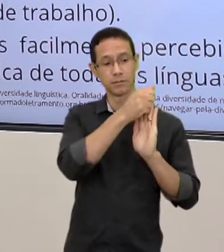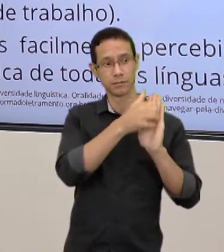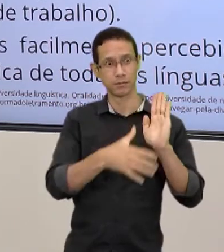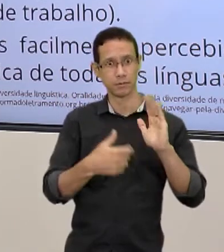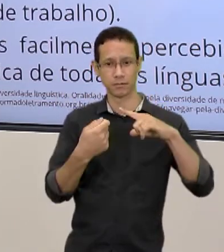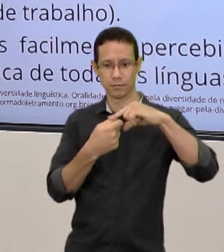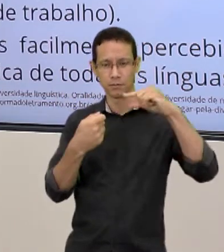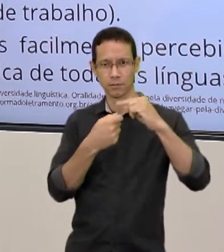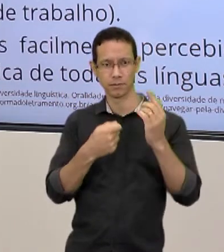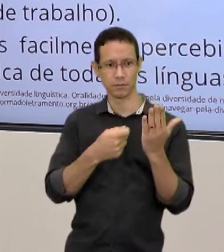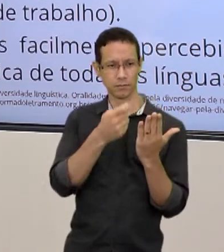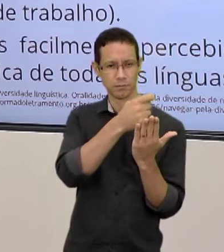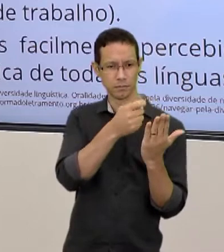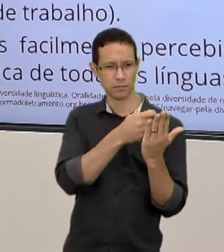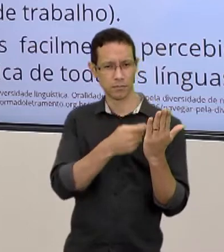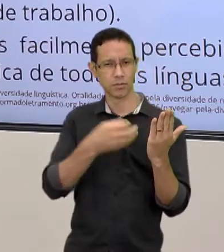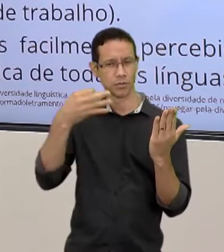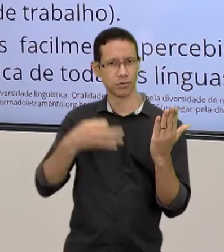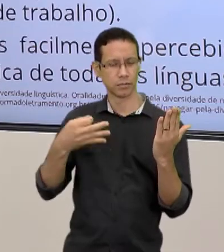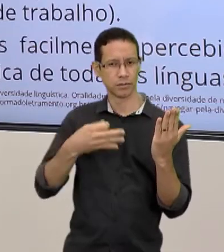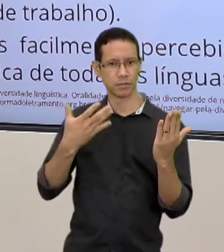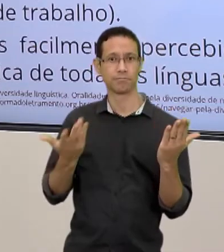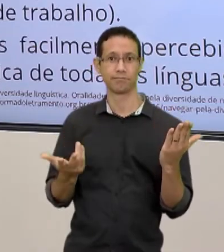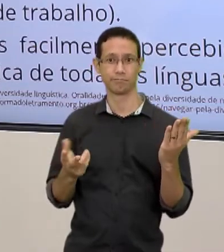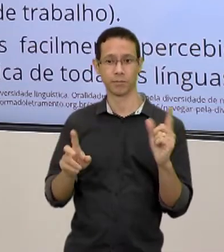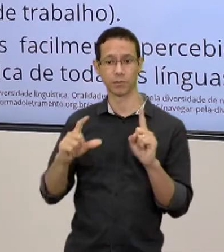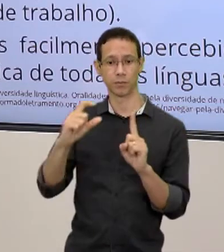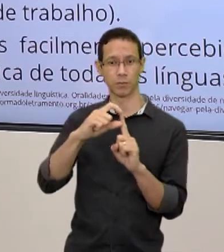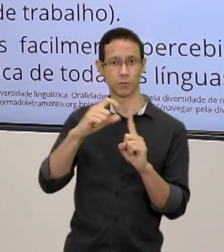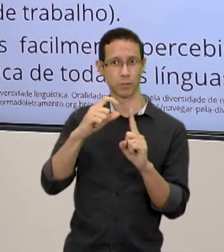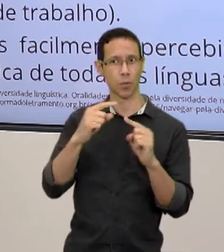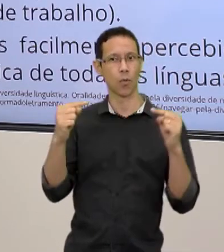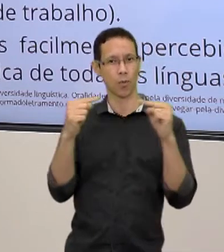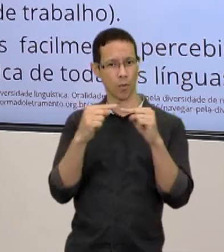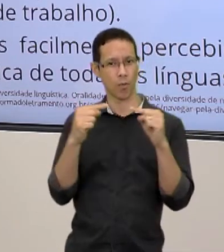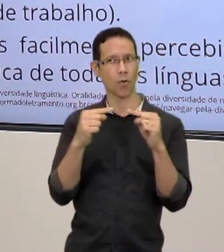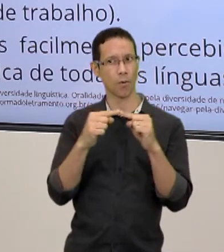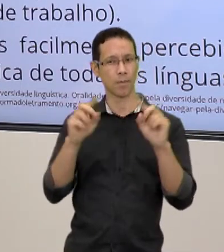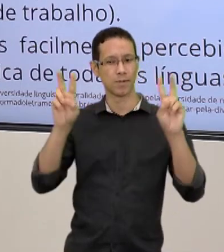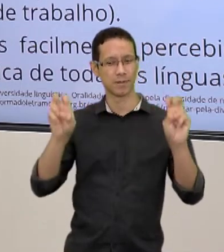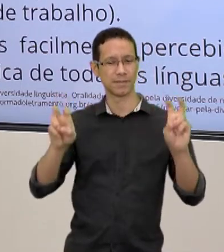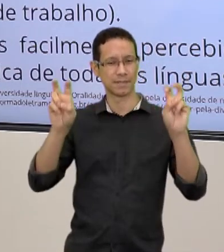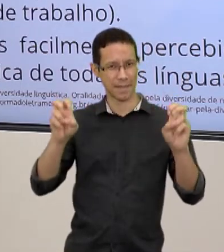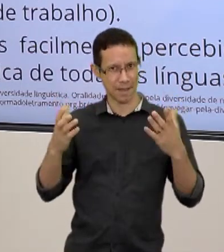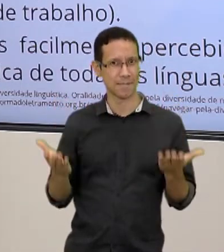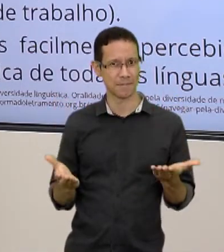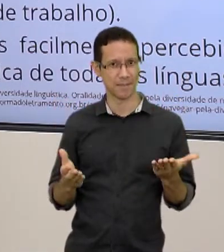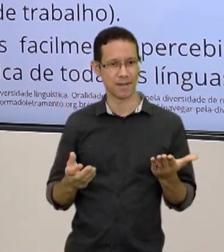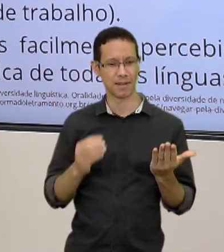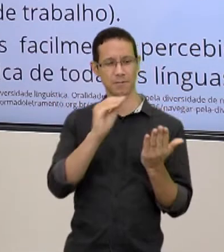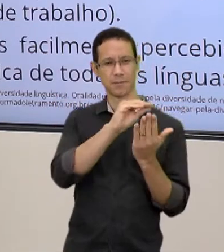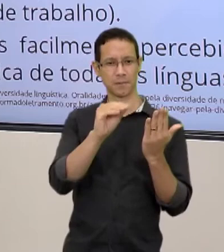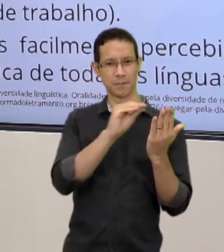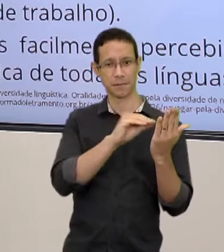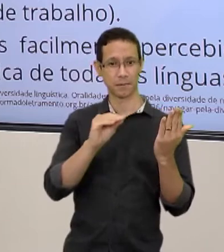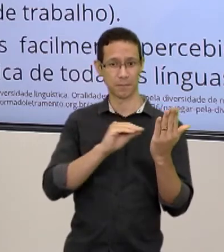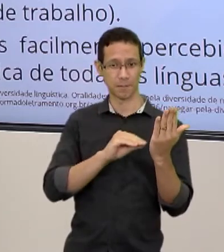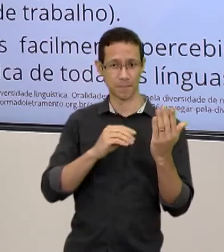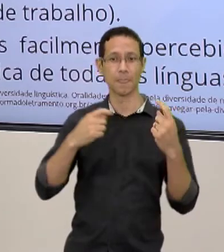Também exige aí uma formalidade, um vocabulário específico para o tema que eu estou tratando. Então, a gente precisa ali